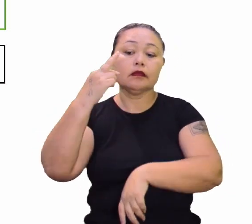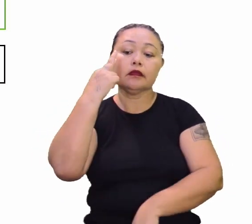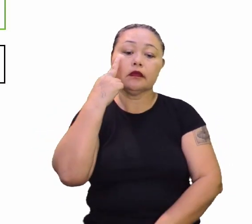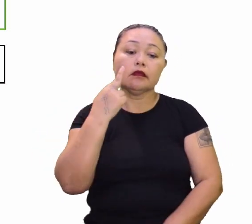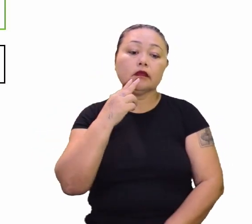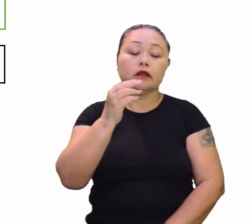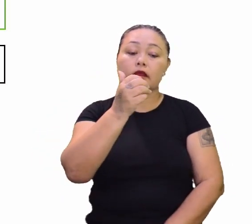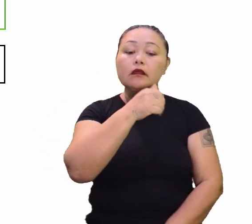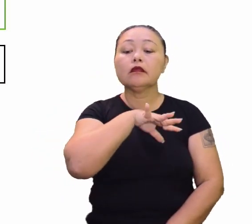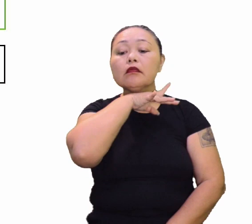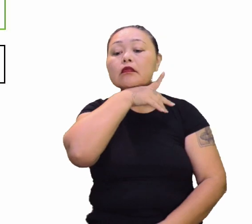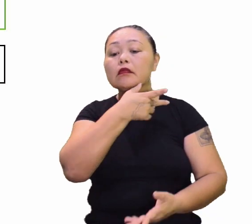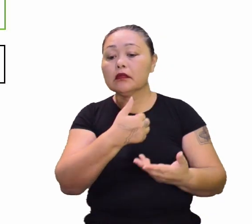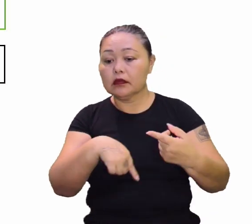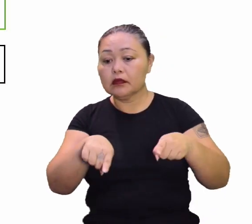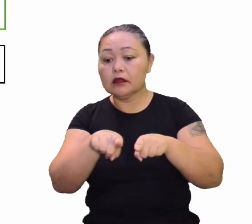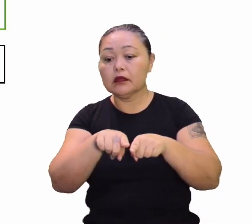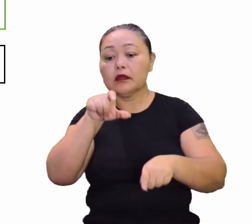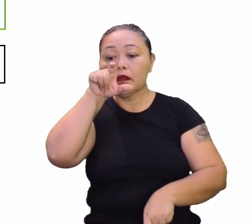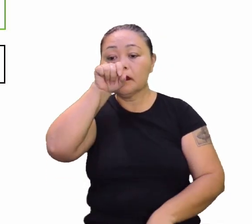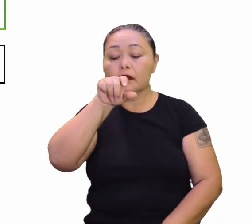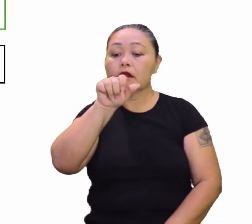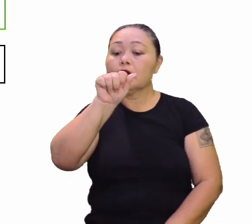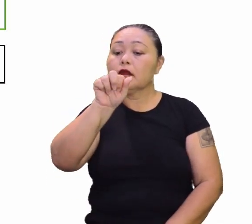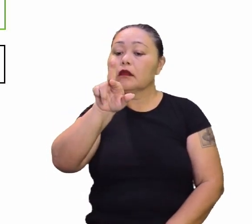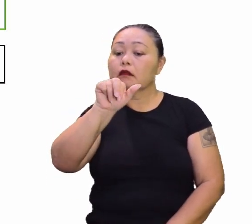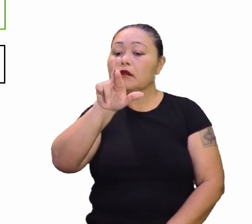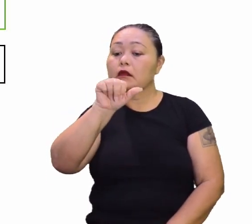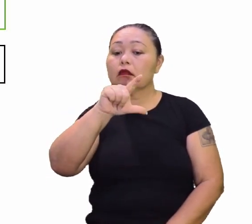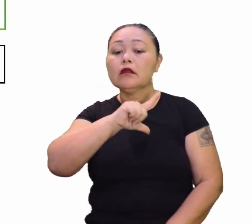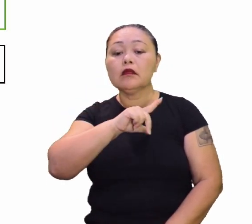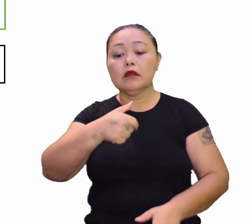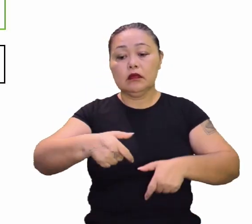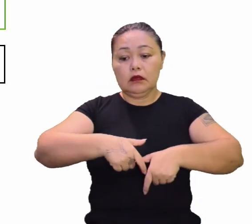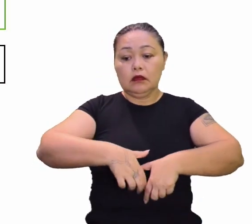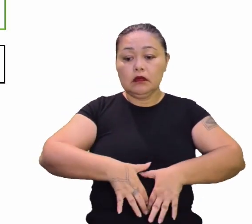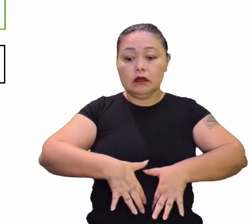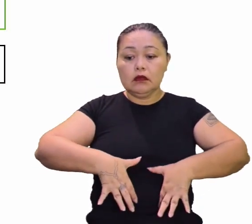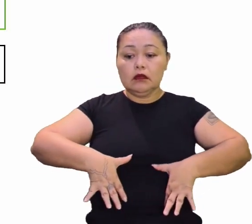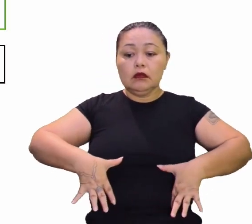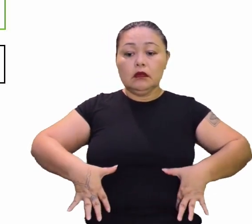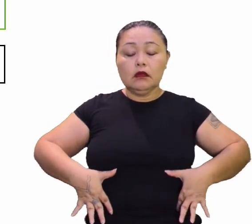Exato. Arara também. Aí temos o Cinta Larga,